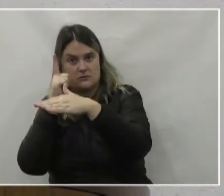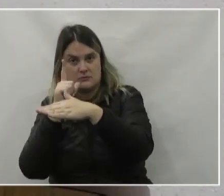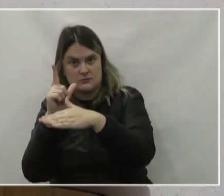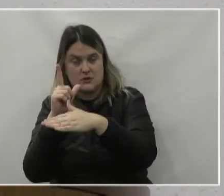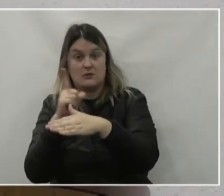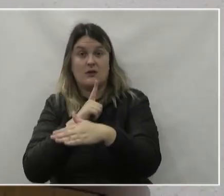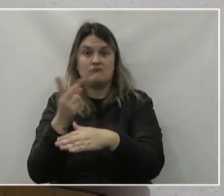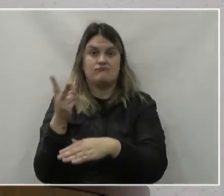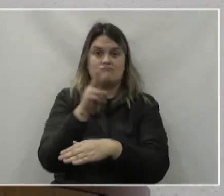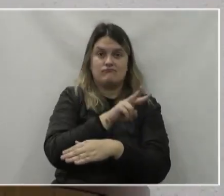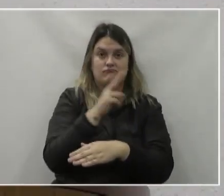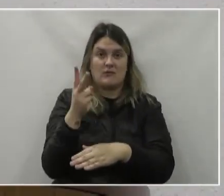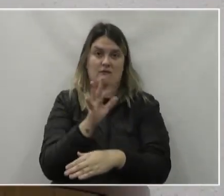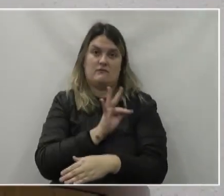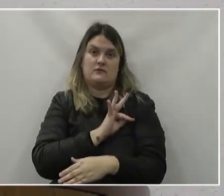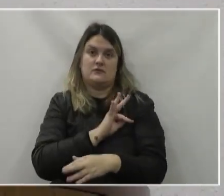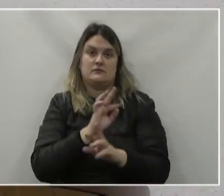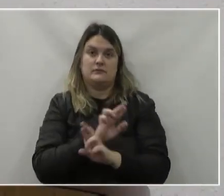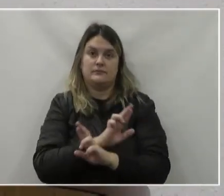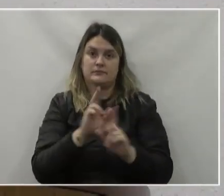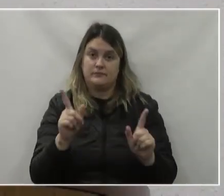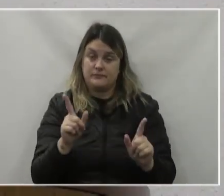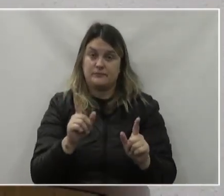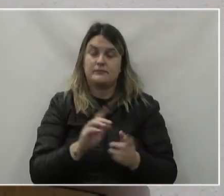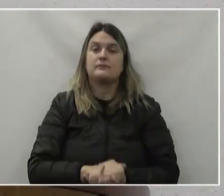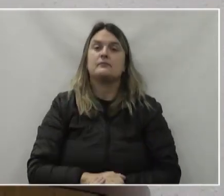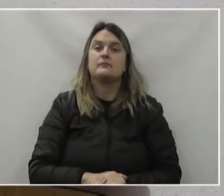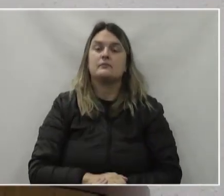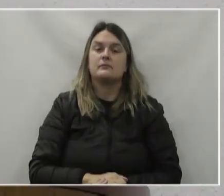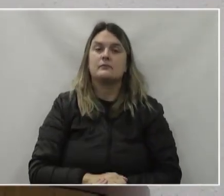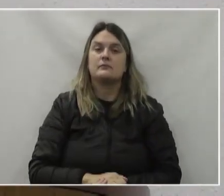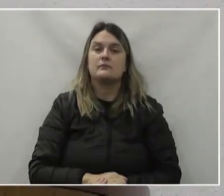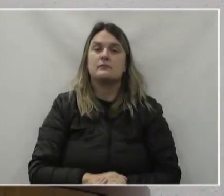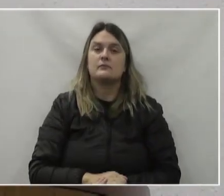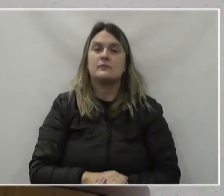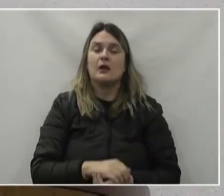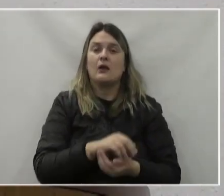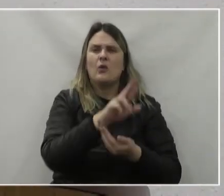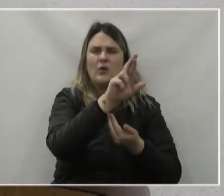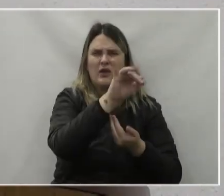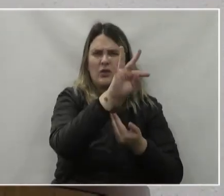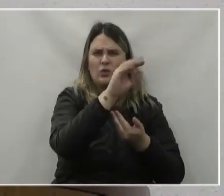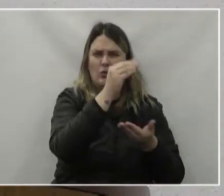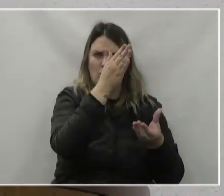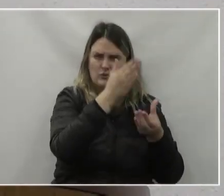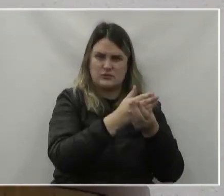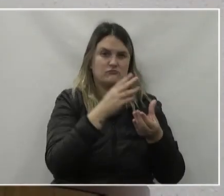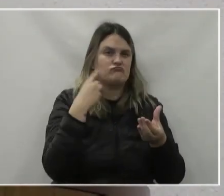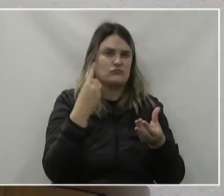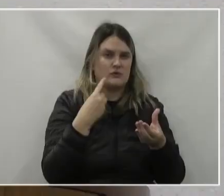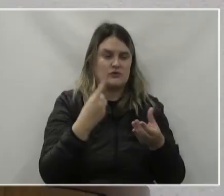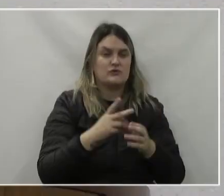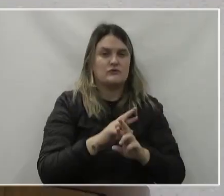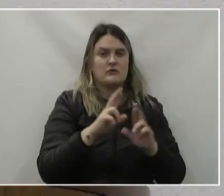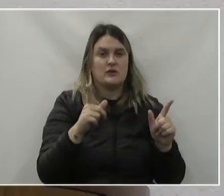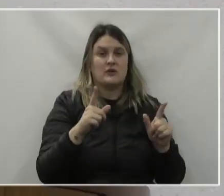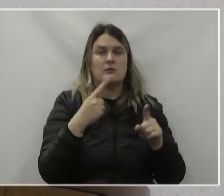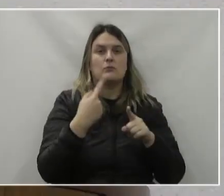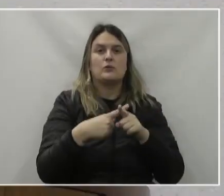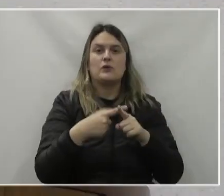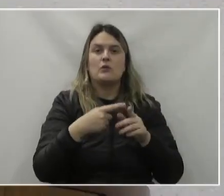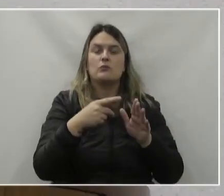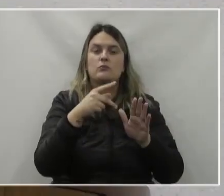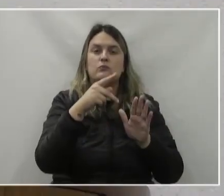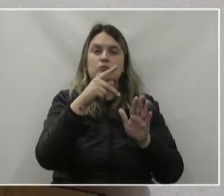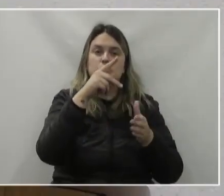duas situações distintas. Lembrando que o próprio rito processual foi meio estranho, porque é um mandado de segurança e